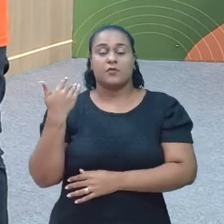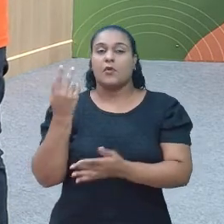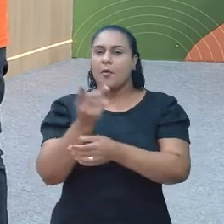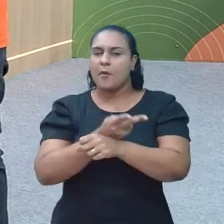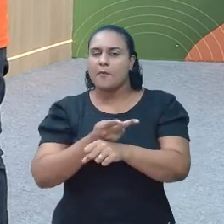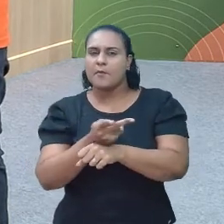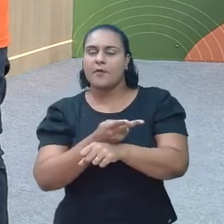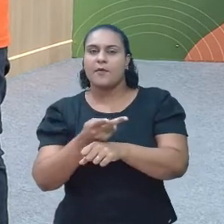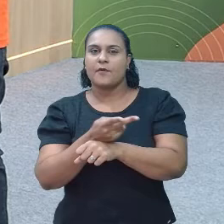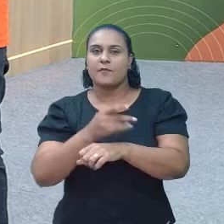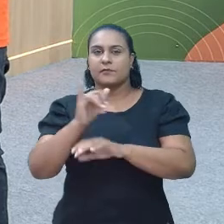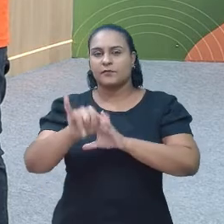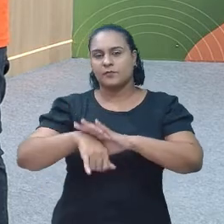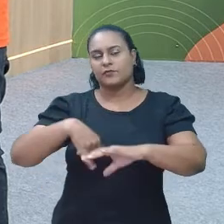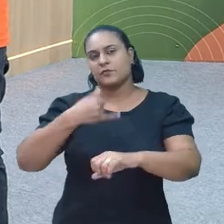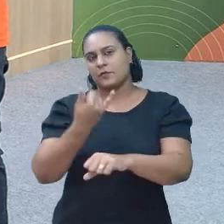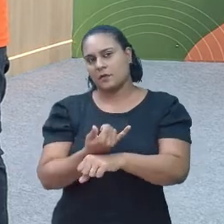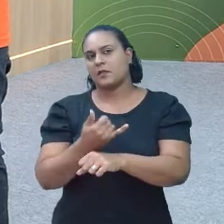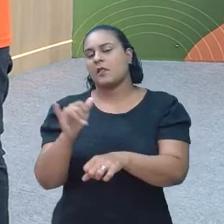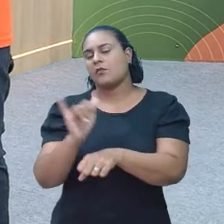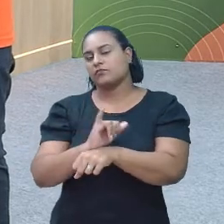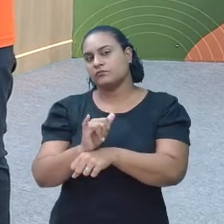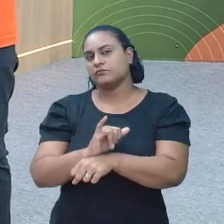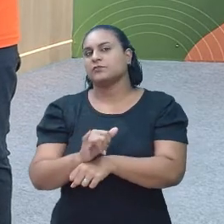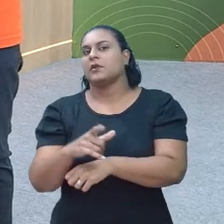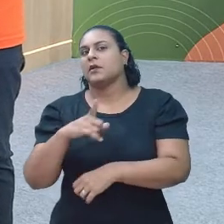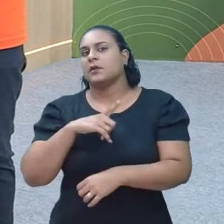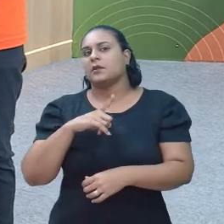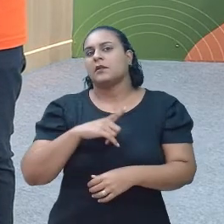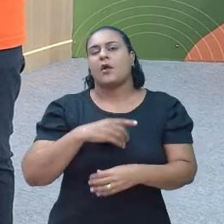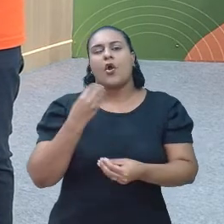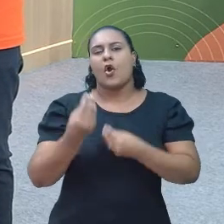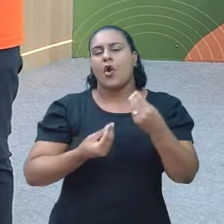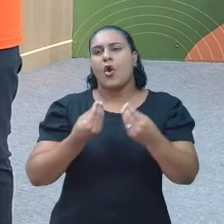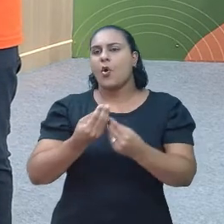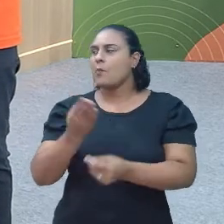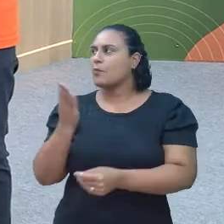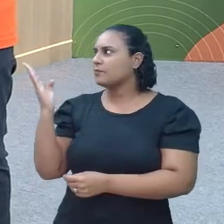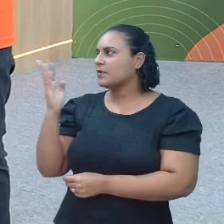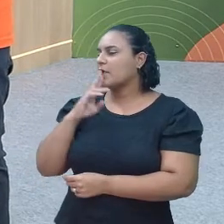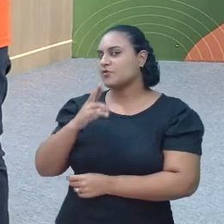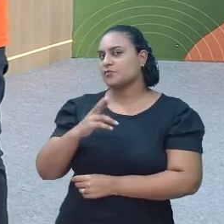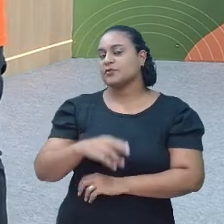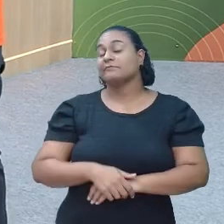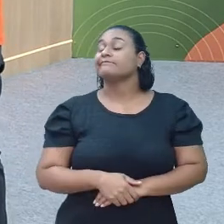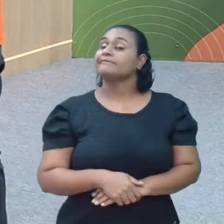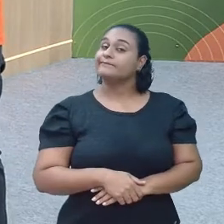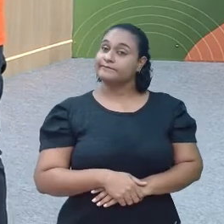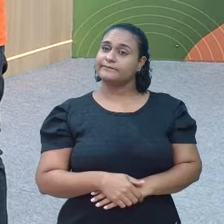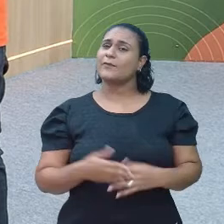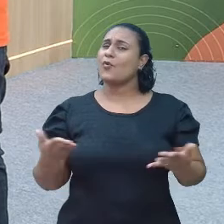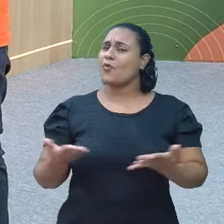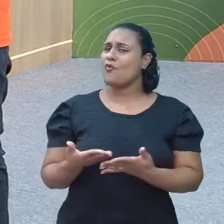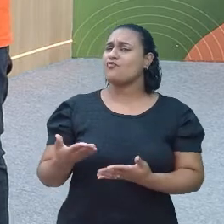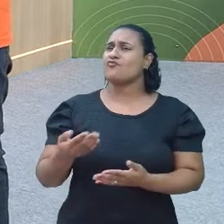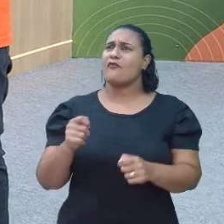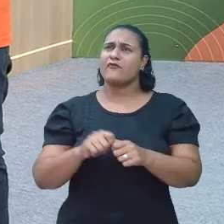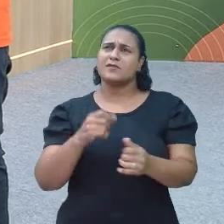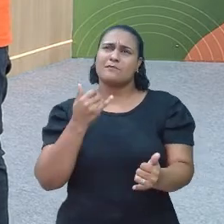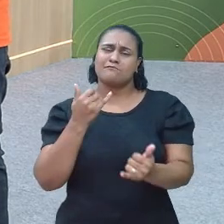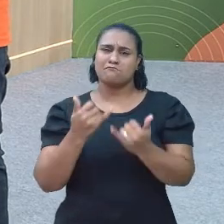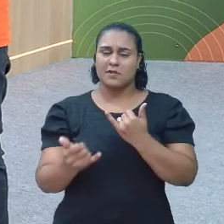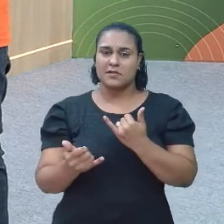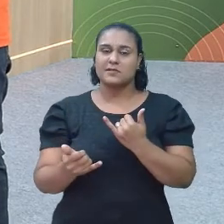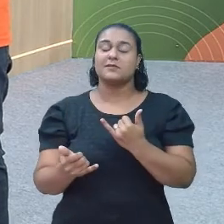lá no nosso canal no YouTube que tem a explicação passo a passo de como a gente fez, tá certo? Apesar de que hoje a gente vai fazer algo bem parecido, né? Ou